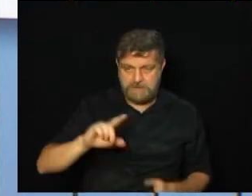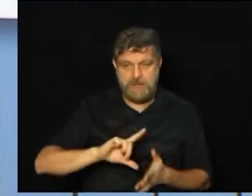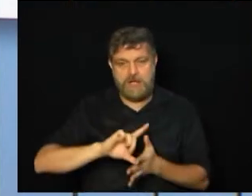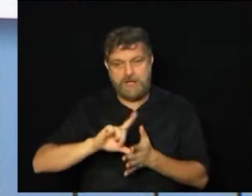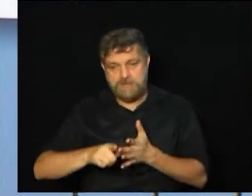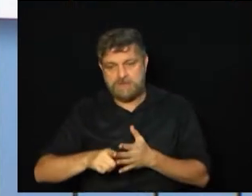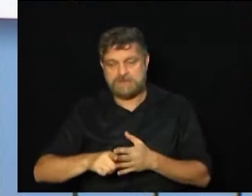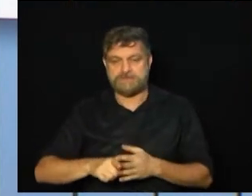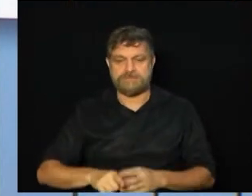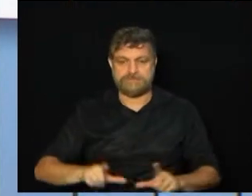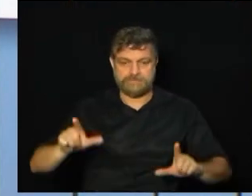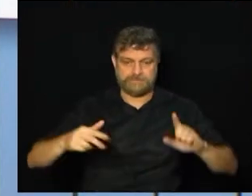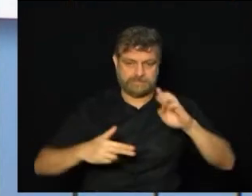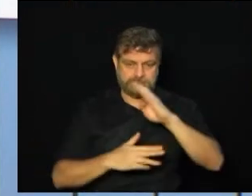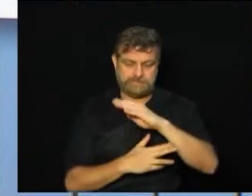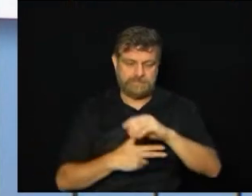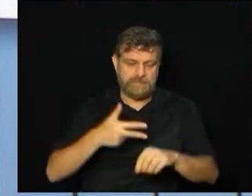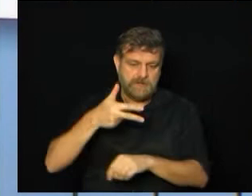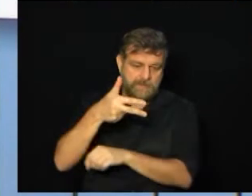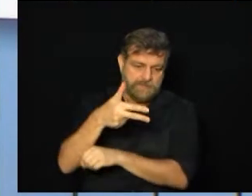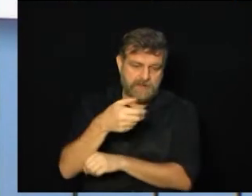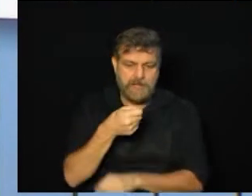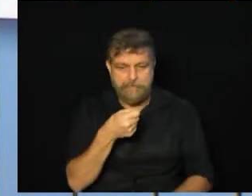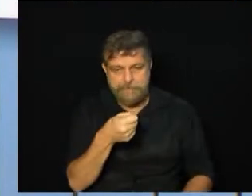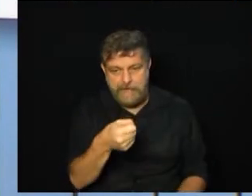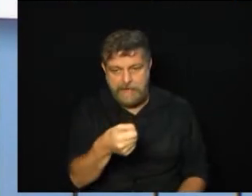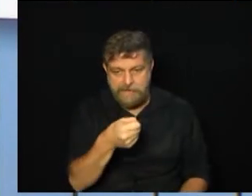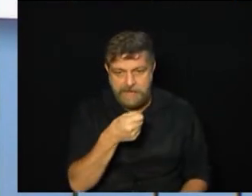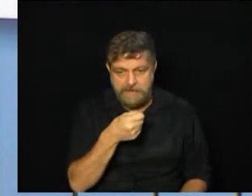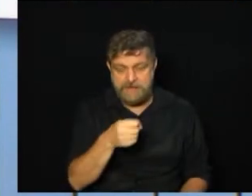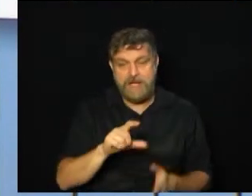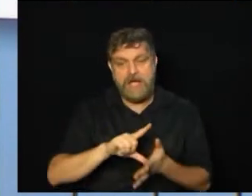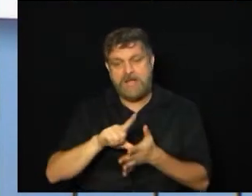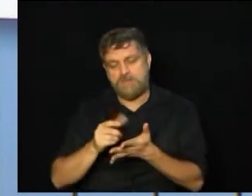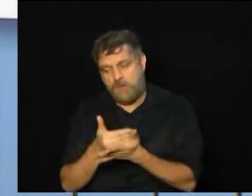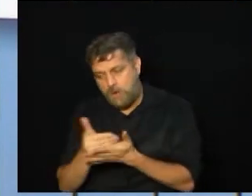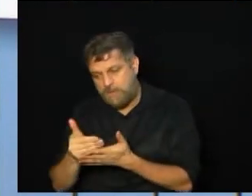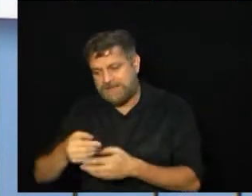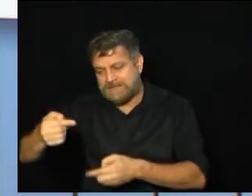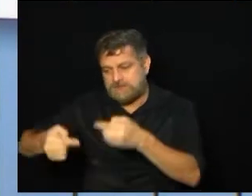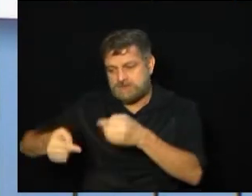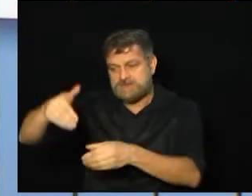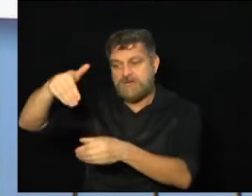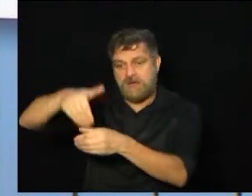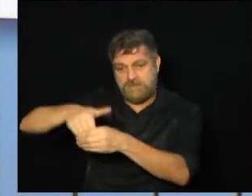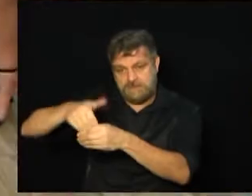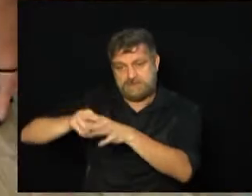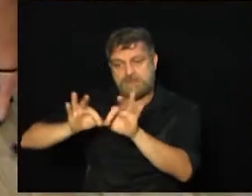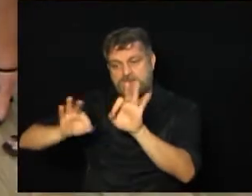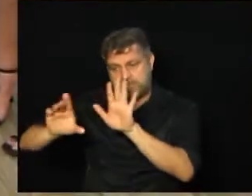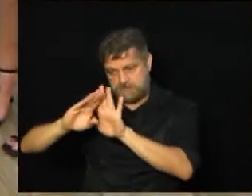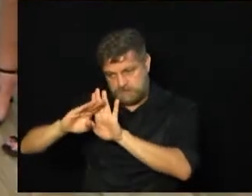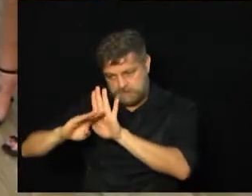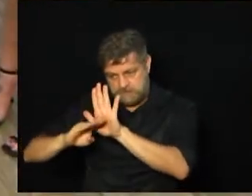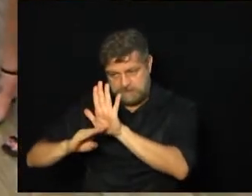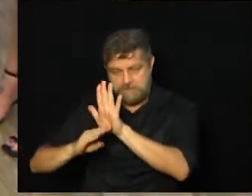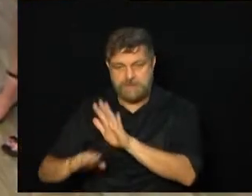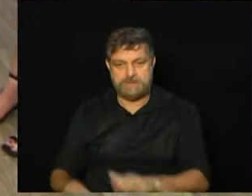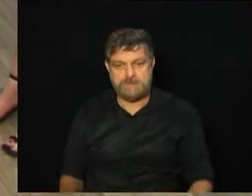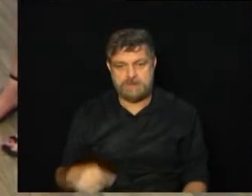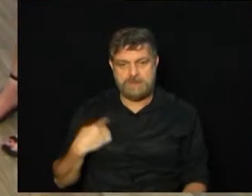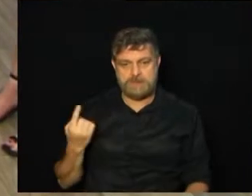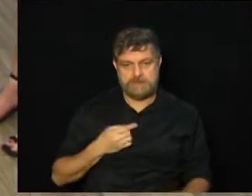que a TV Câmara entrevista os parlamentares, e aí depois começa a discussão e a votação dos projetos da pauta. Então, a